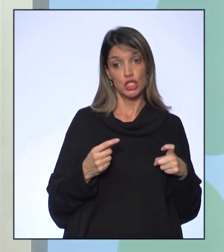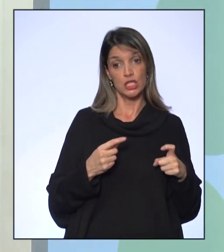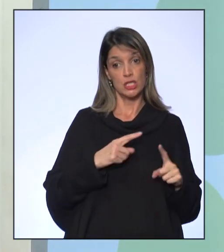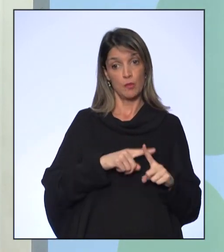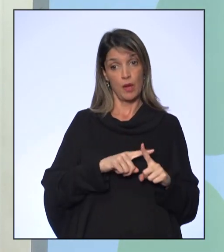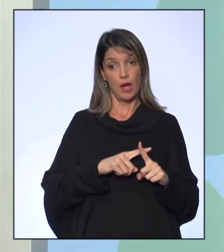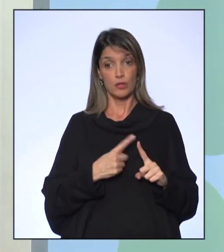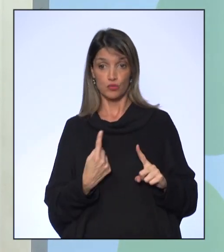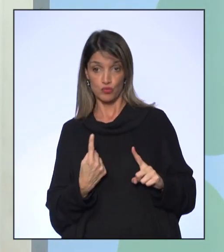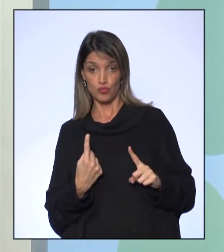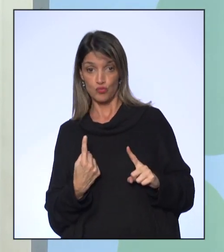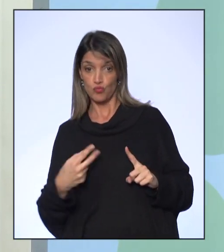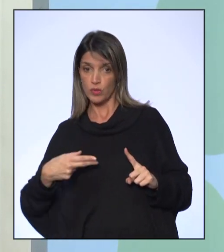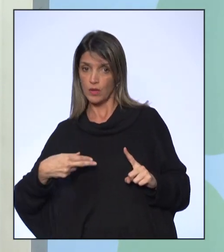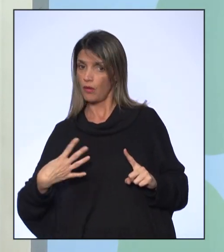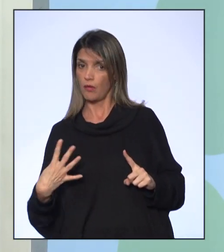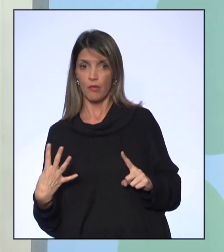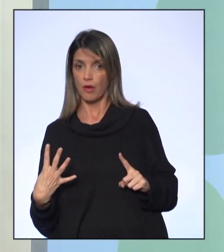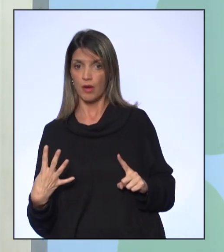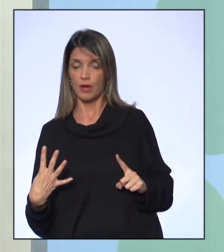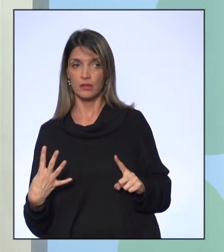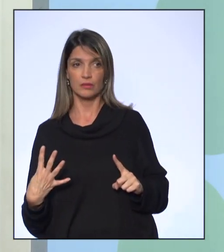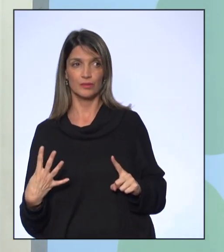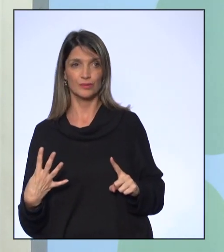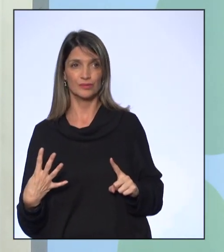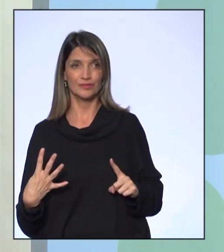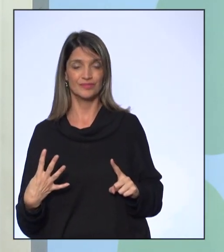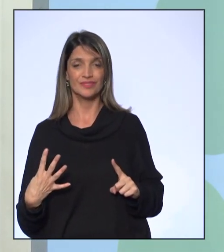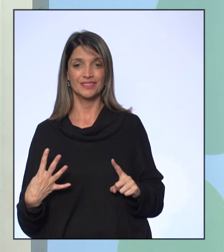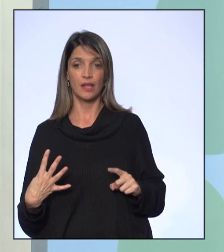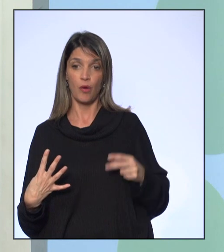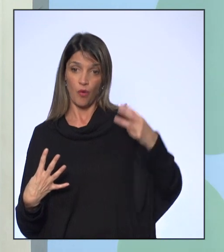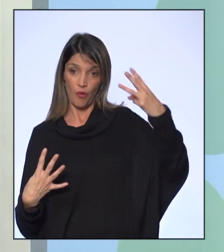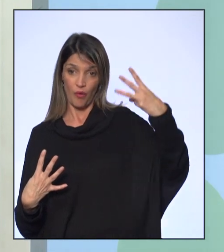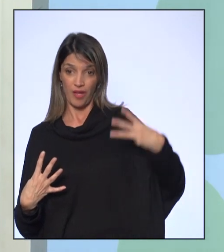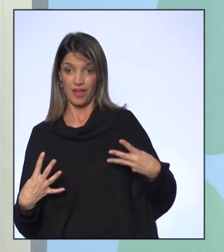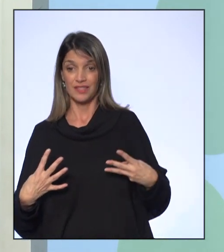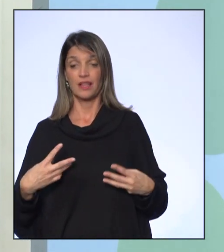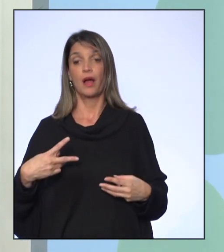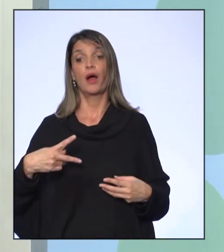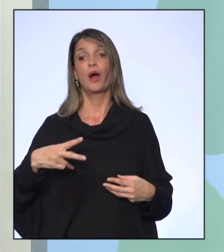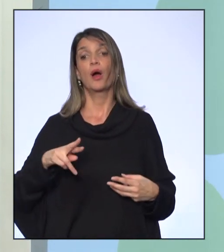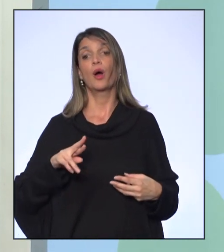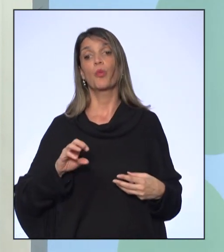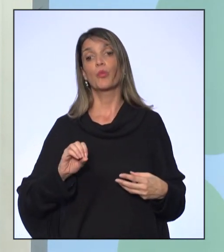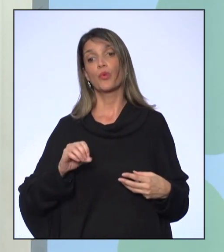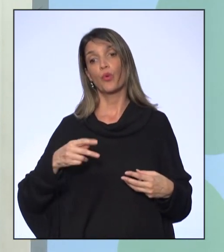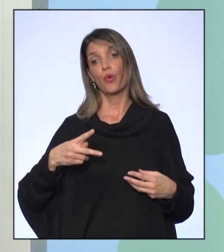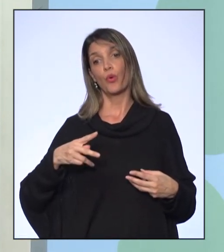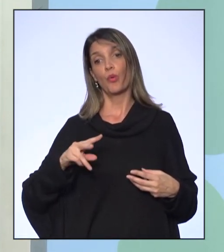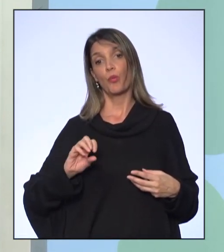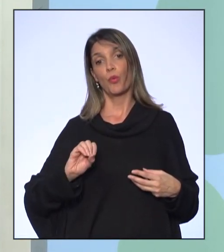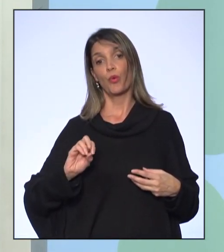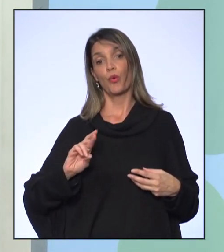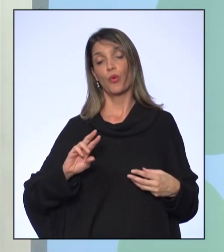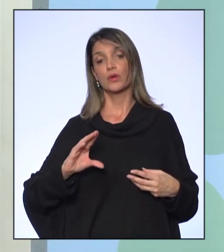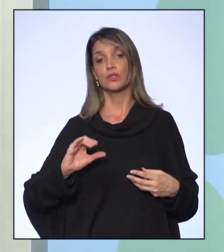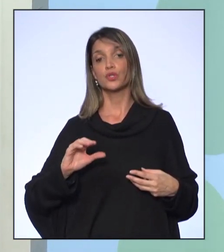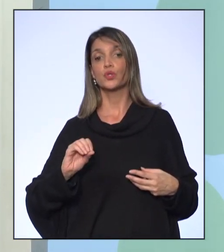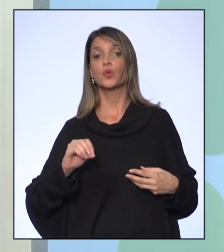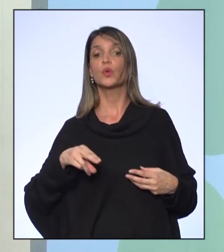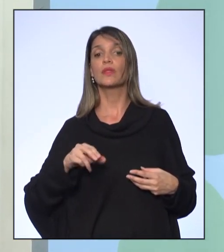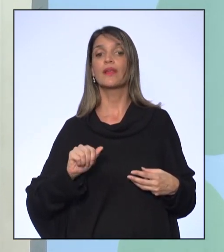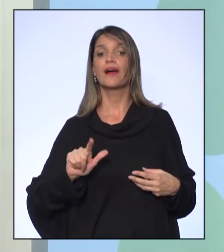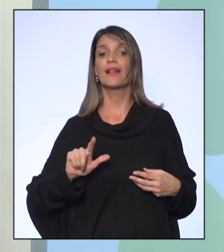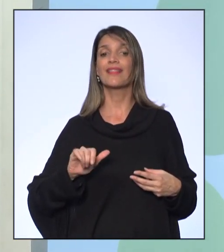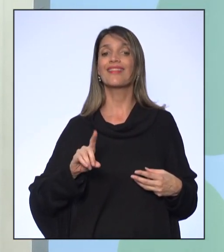4. Neste caso, essa é a proporcionalidade, né? Então, 1 está positivo. Se eu resolver aqui, eu